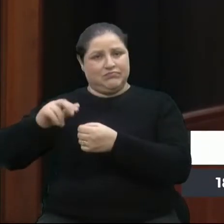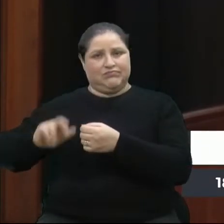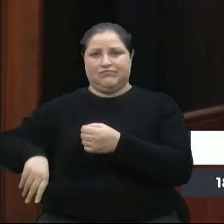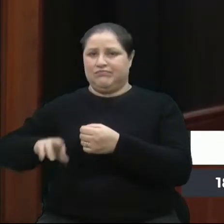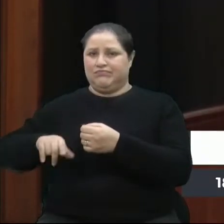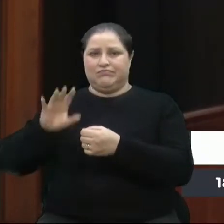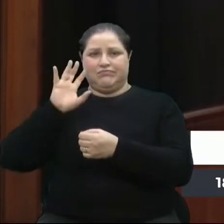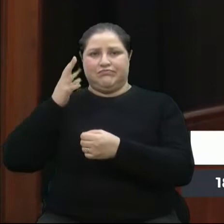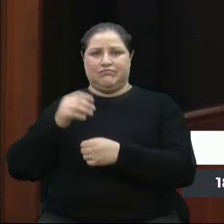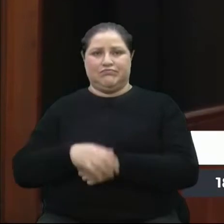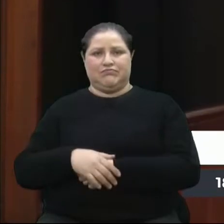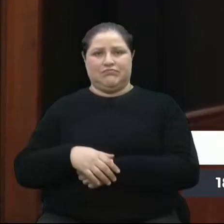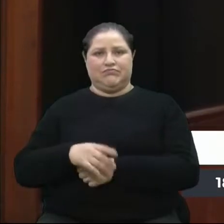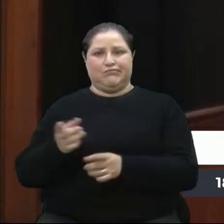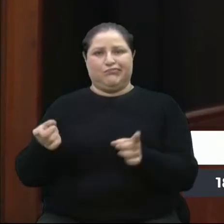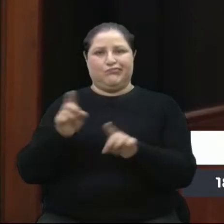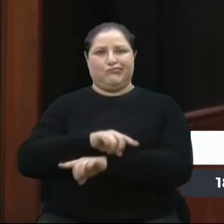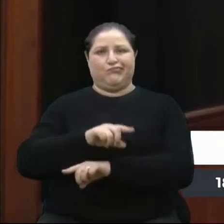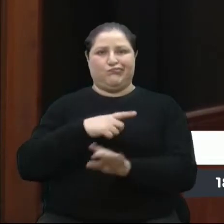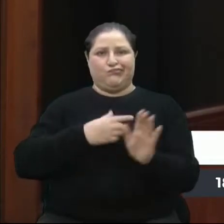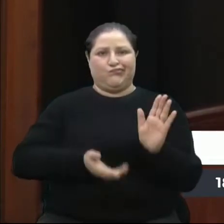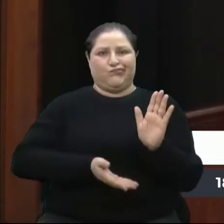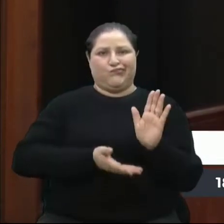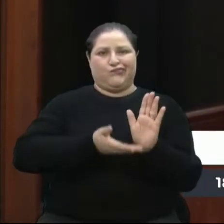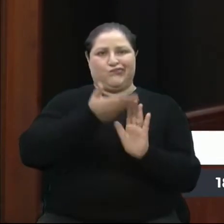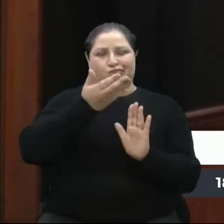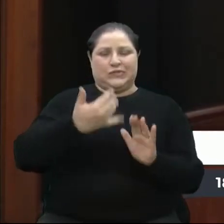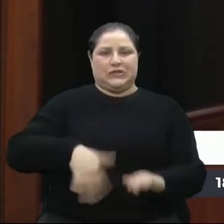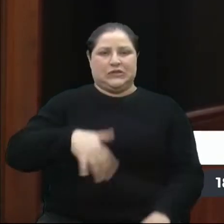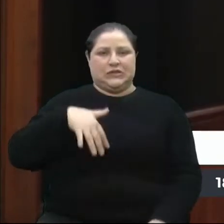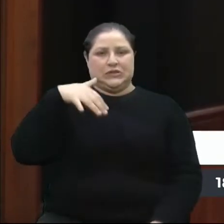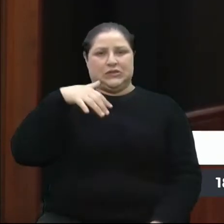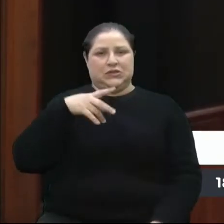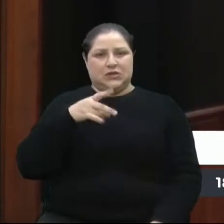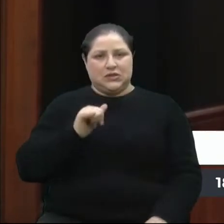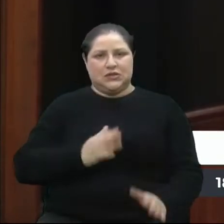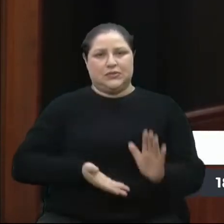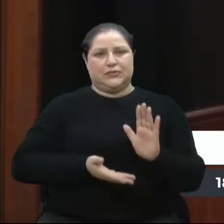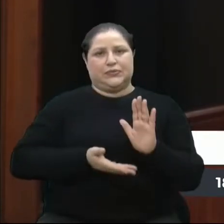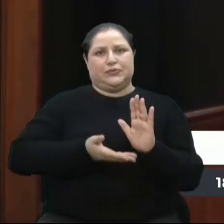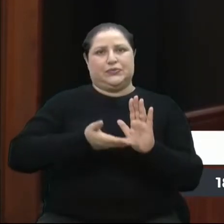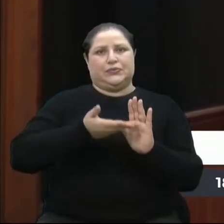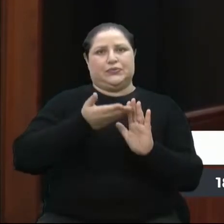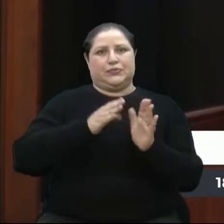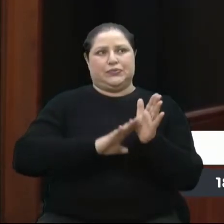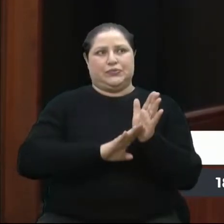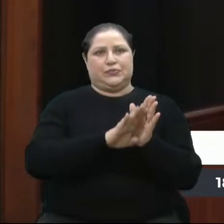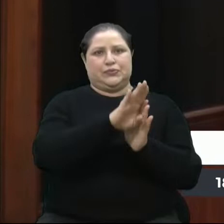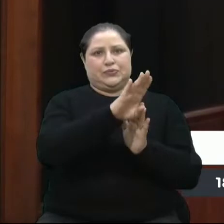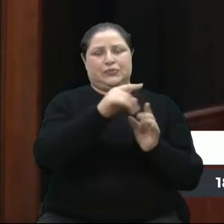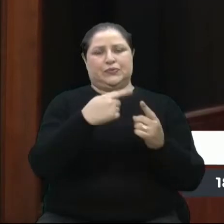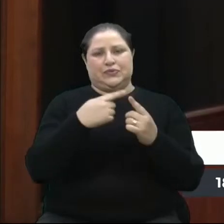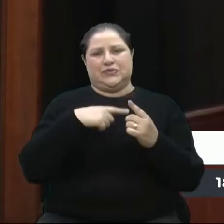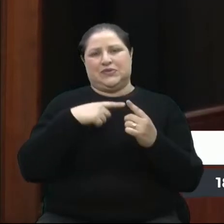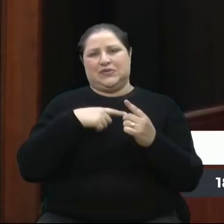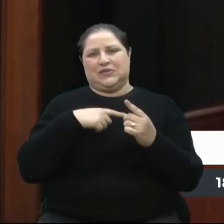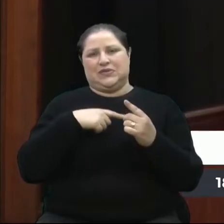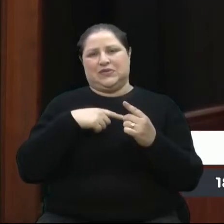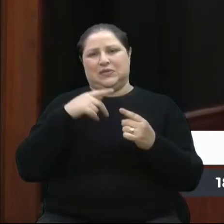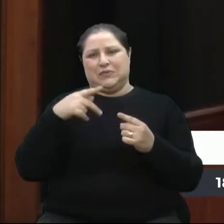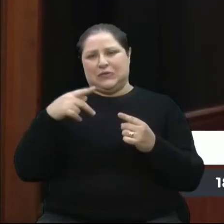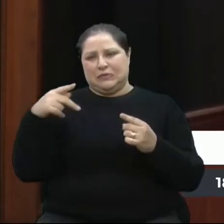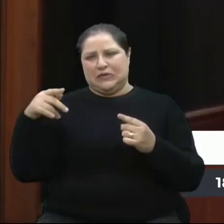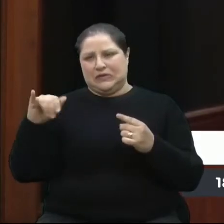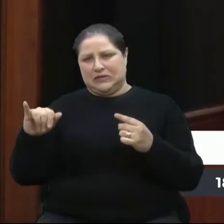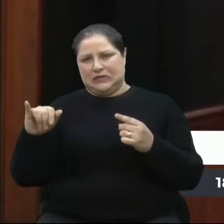Nós tivemos um aumento, e esse aumento vai continuar em razão da paridade de petróleo, do PPI, né,